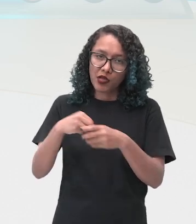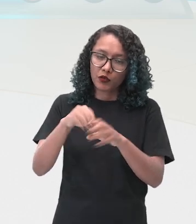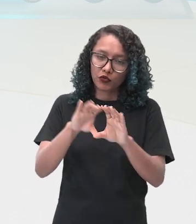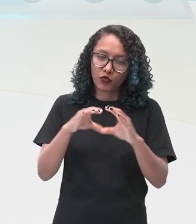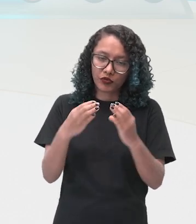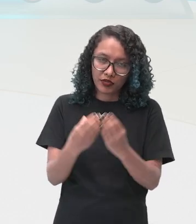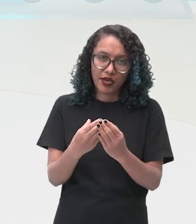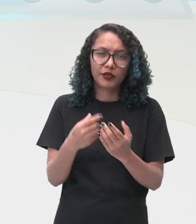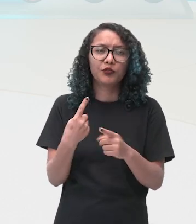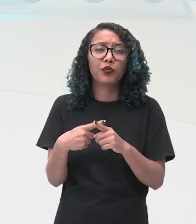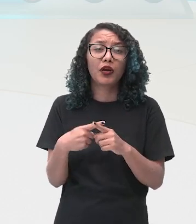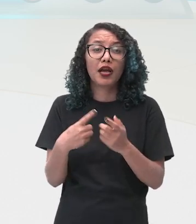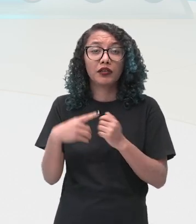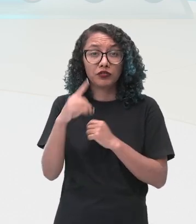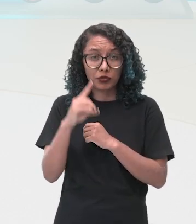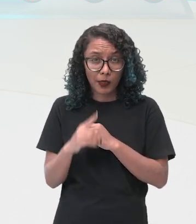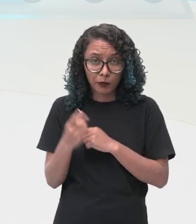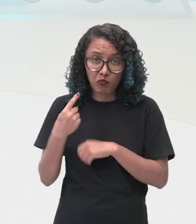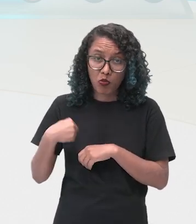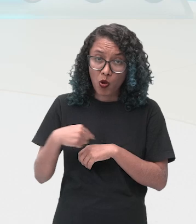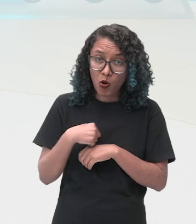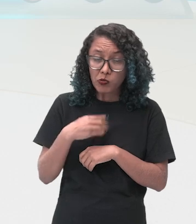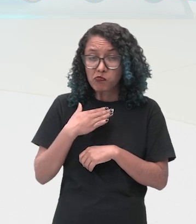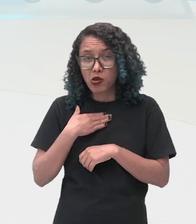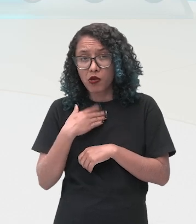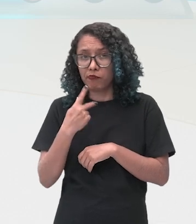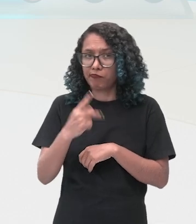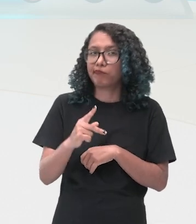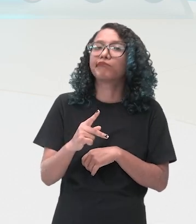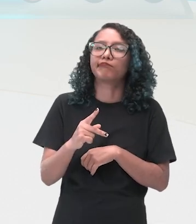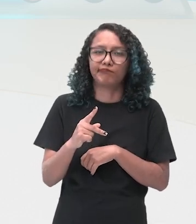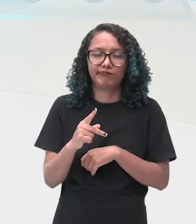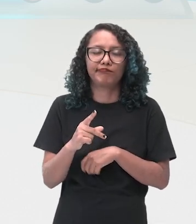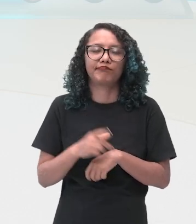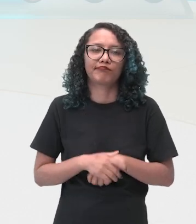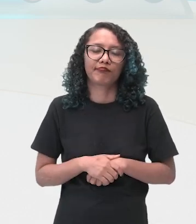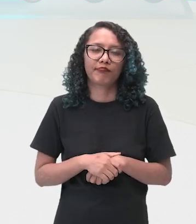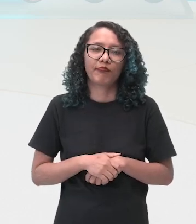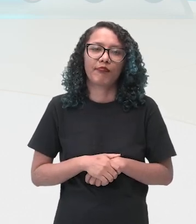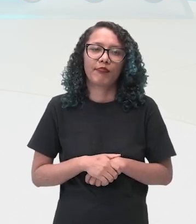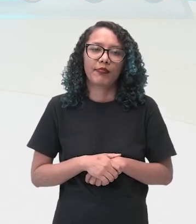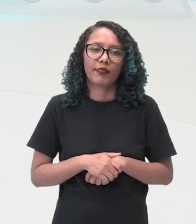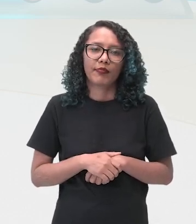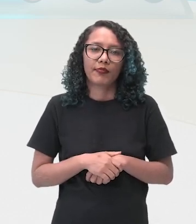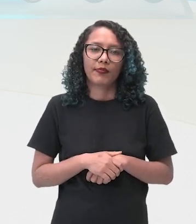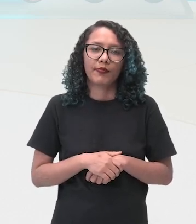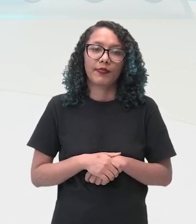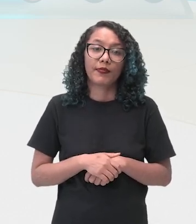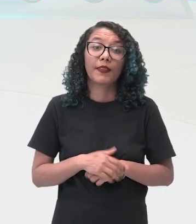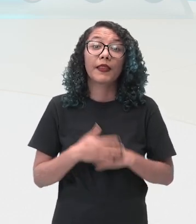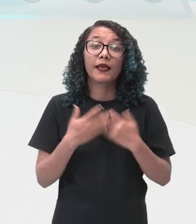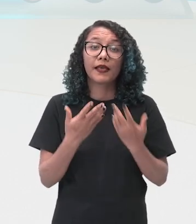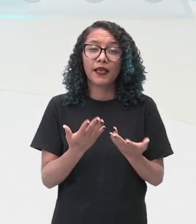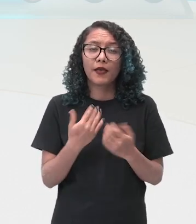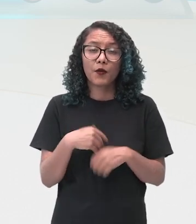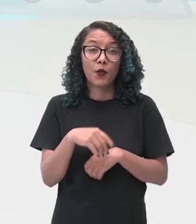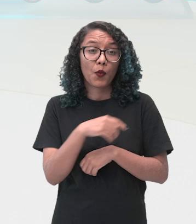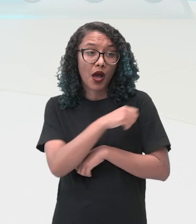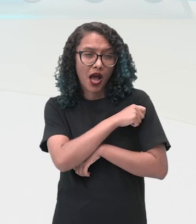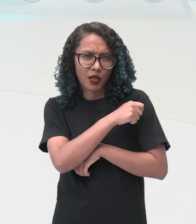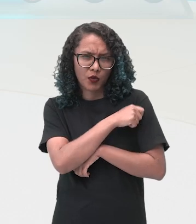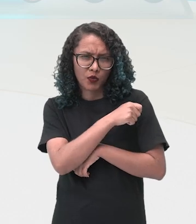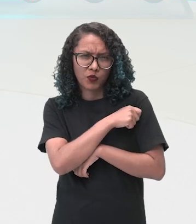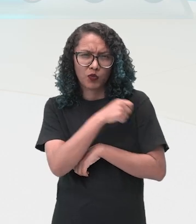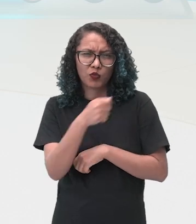nosso, é um direito meu, é um direito seu, ok? E uma das falas dos alunos foi a questão